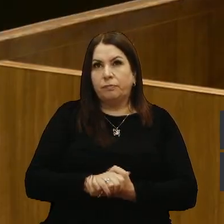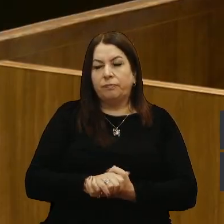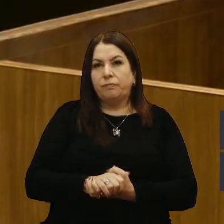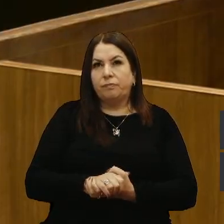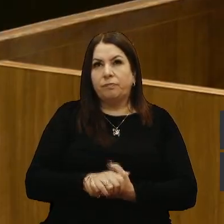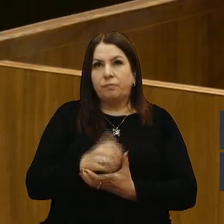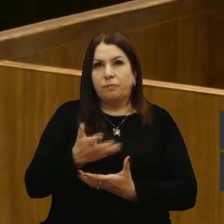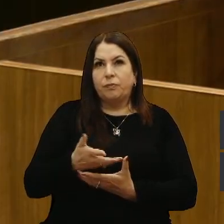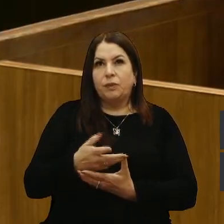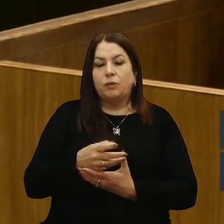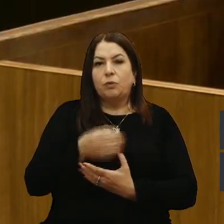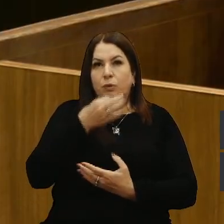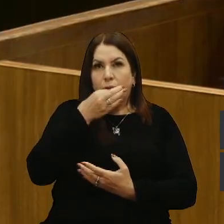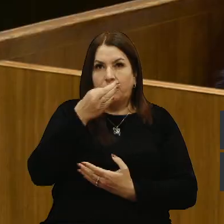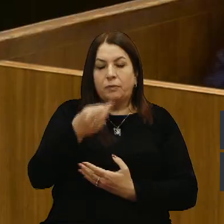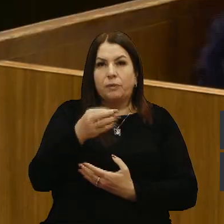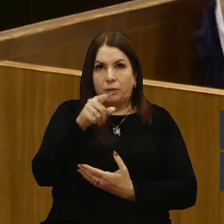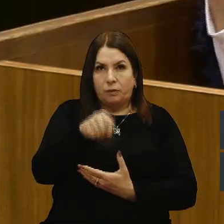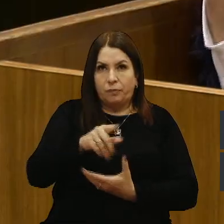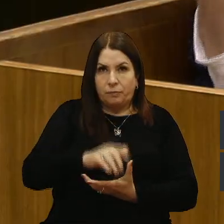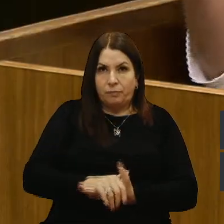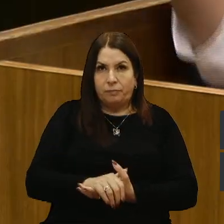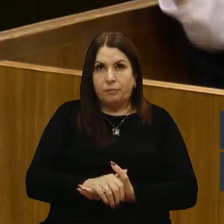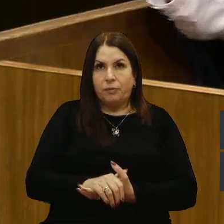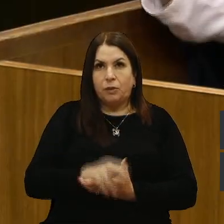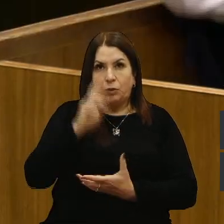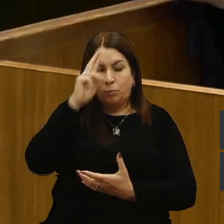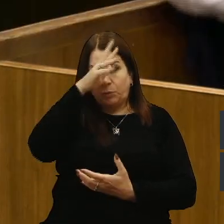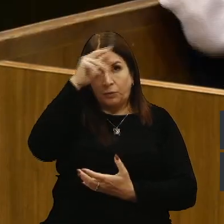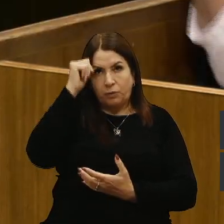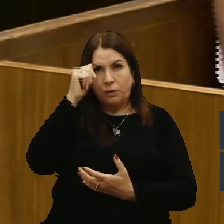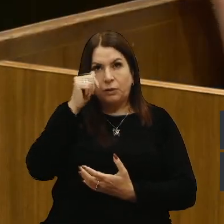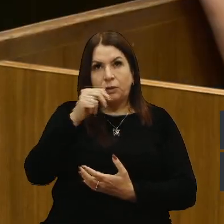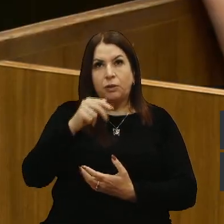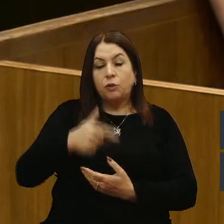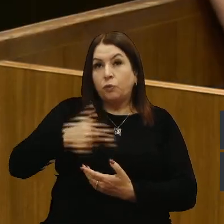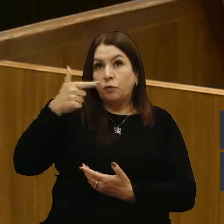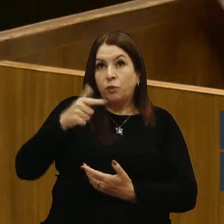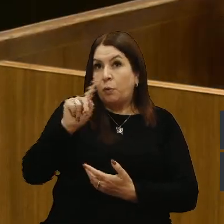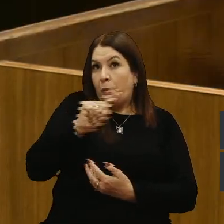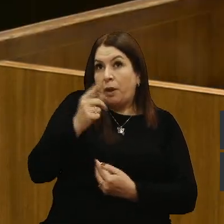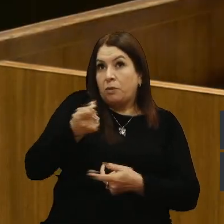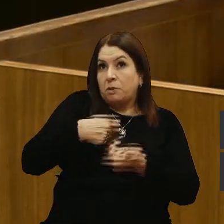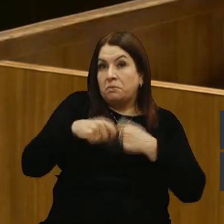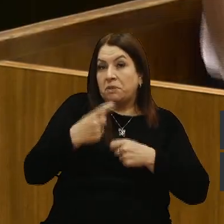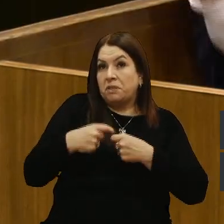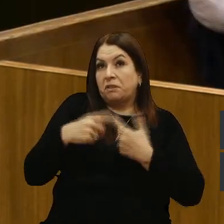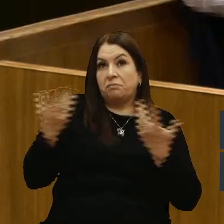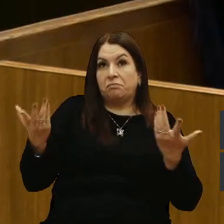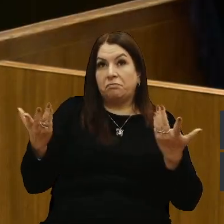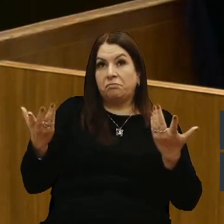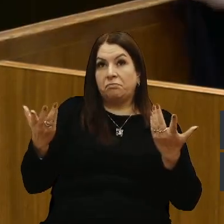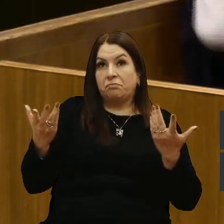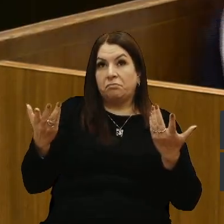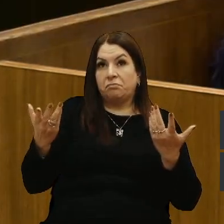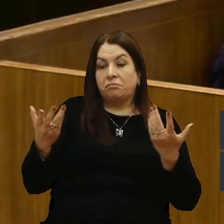enfim, a sugestão é essa. Que o prefeito, o vice não querem administrar a cidade, que se